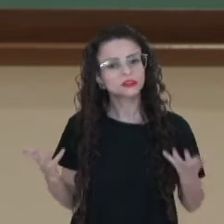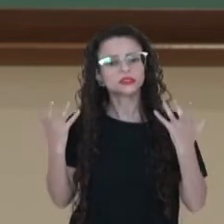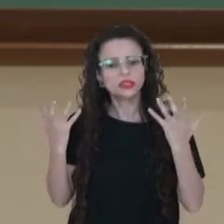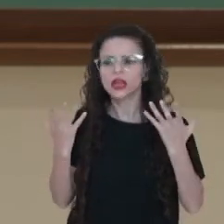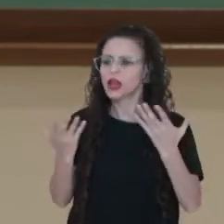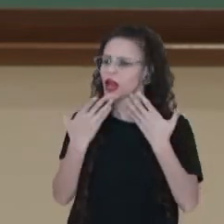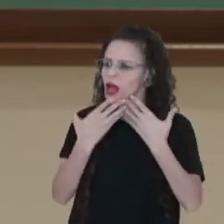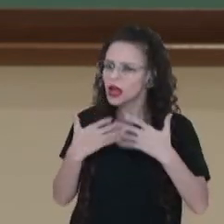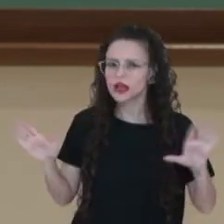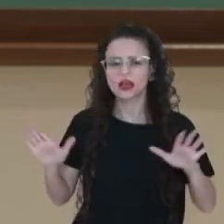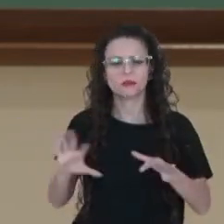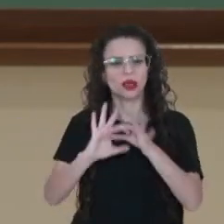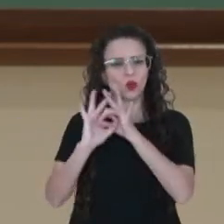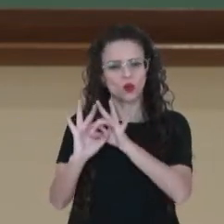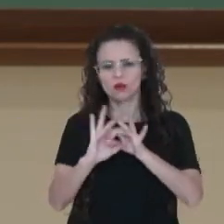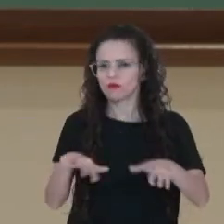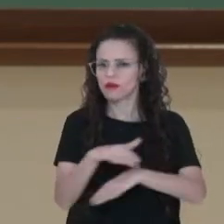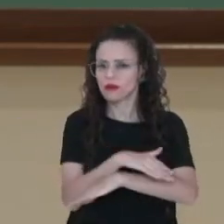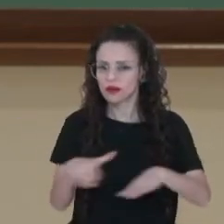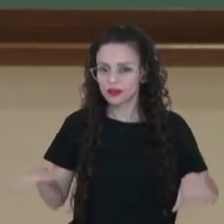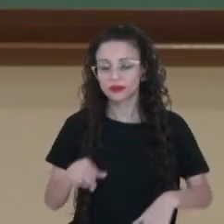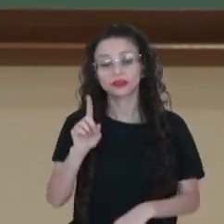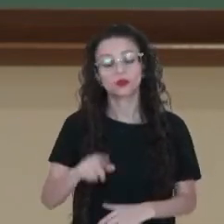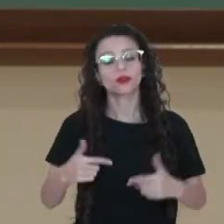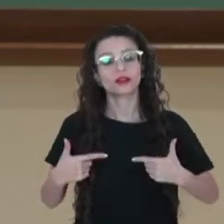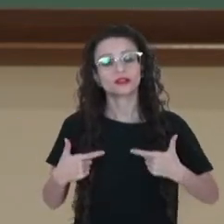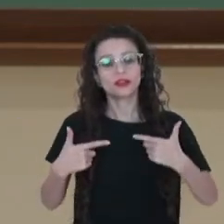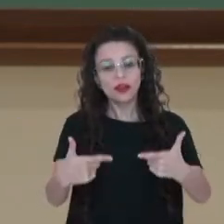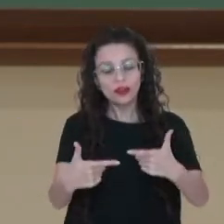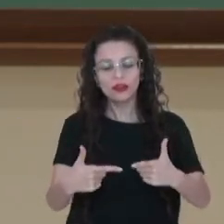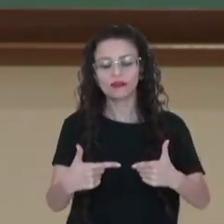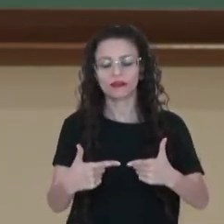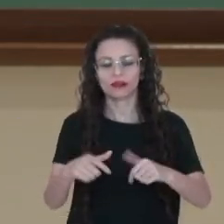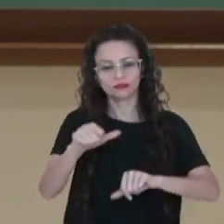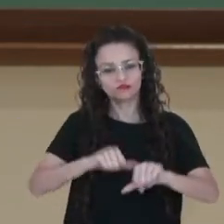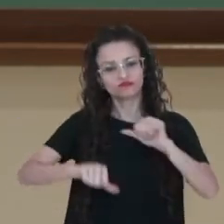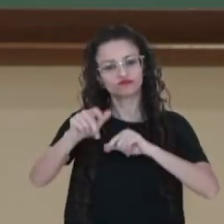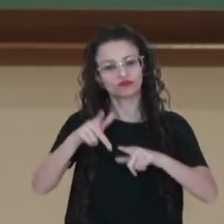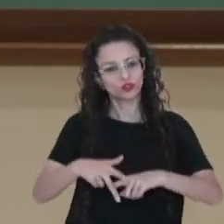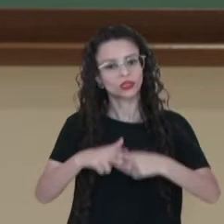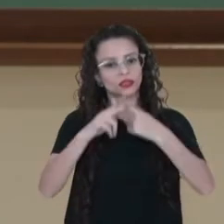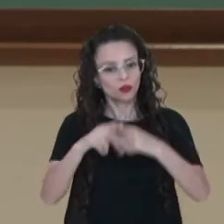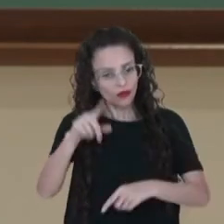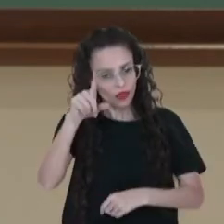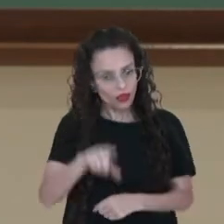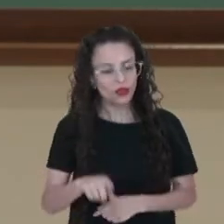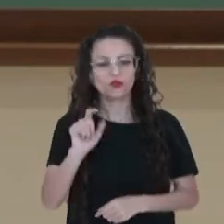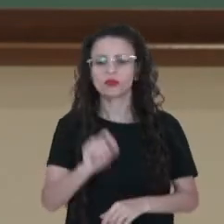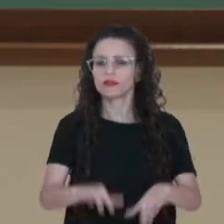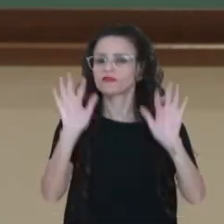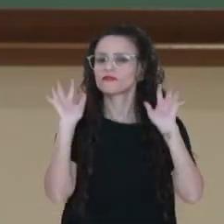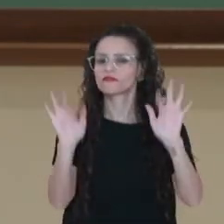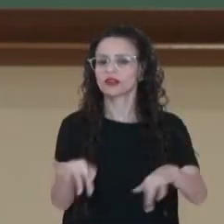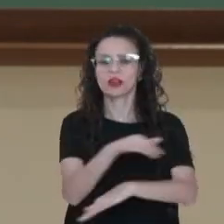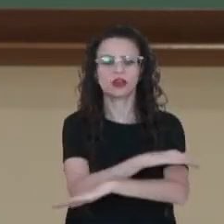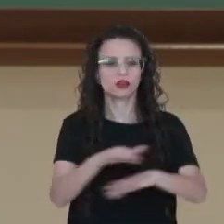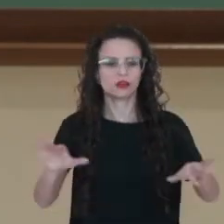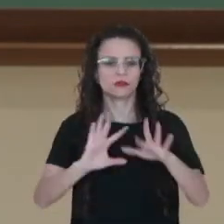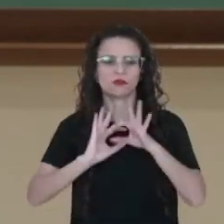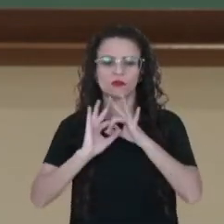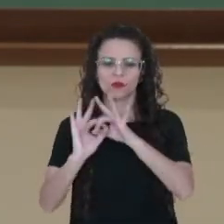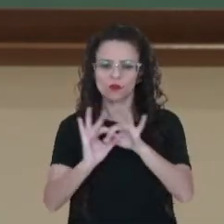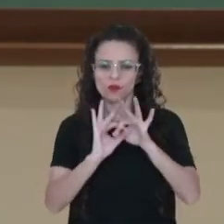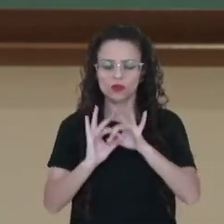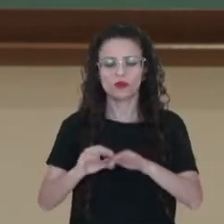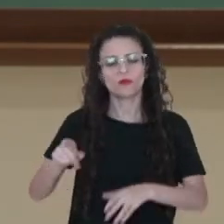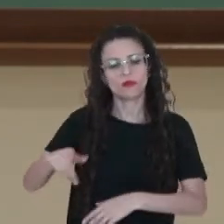União Ibérica. Então essa guerra, chamada Guerra de Restauração, foi justamente para colocar um fim na União Ibérica, onde aí